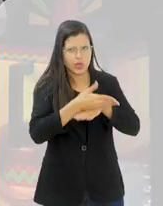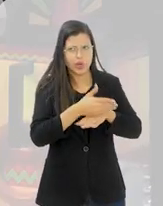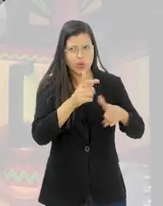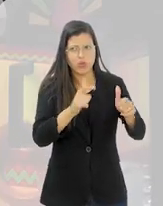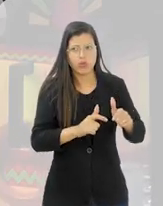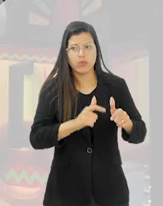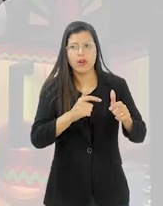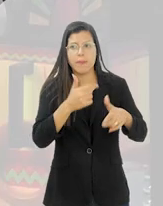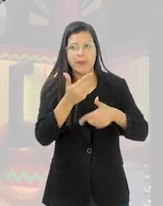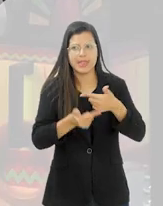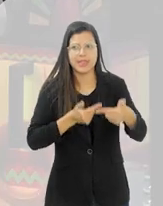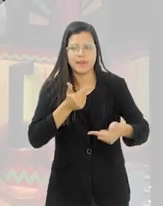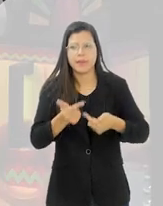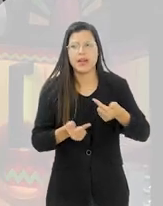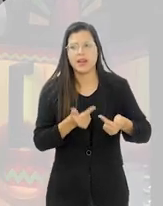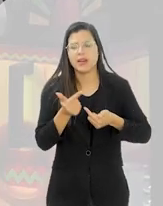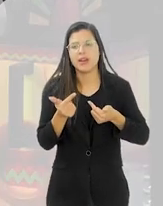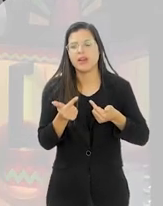para concorrer a trabalhar